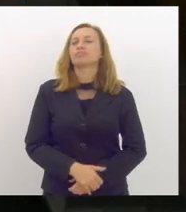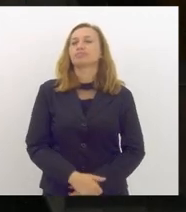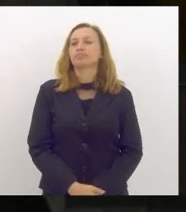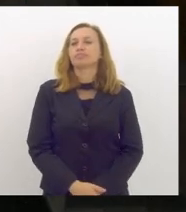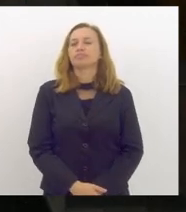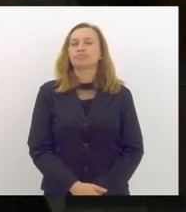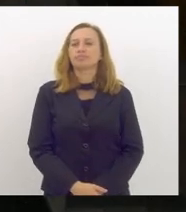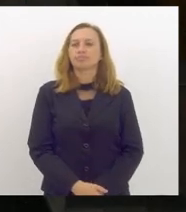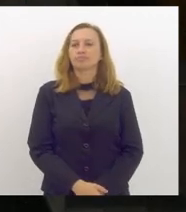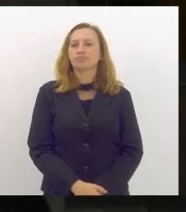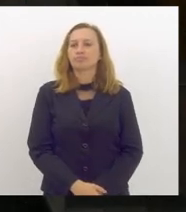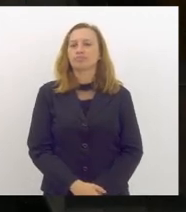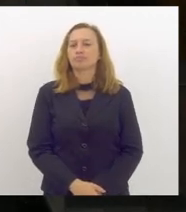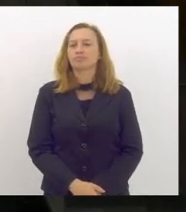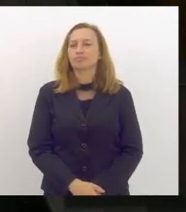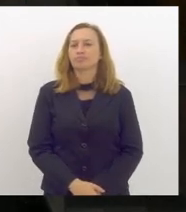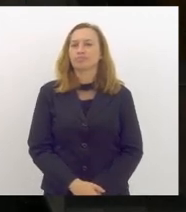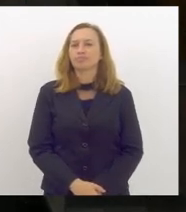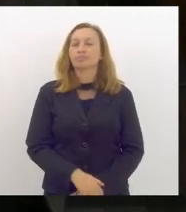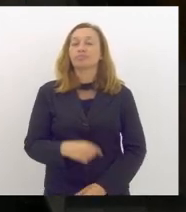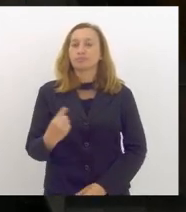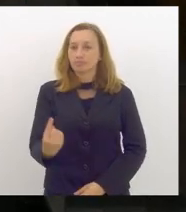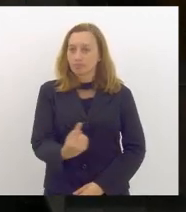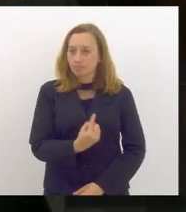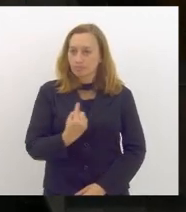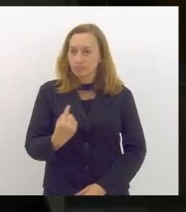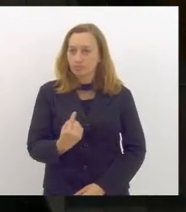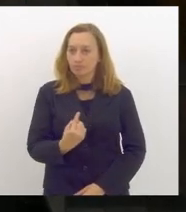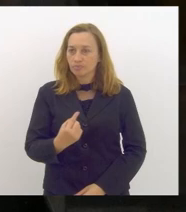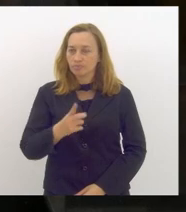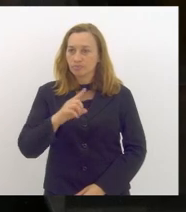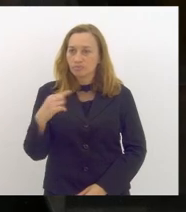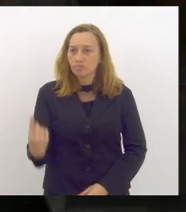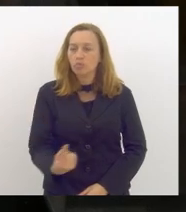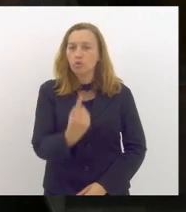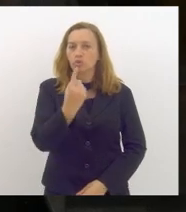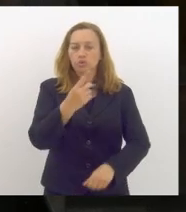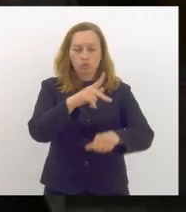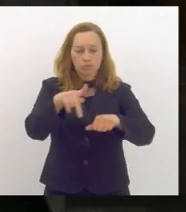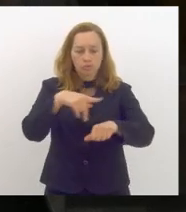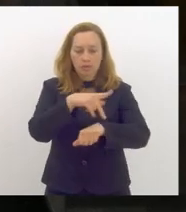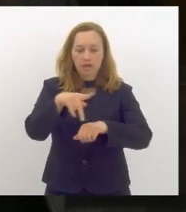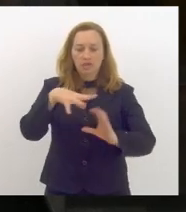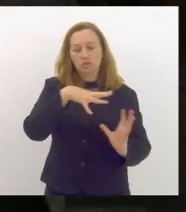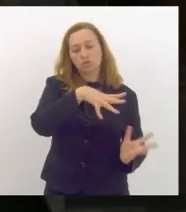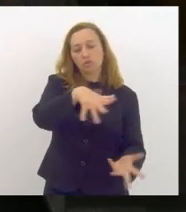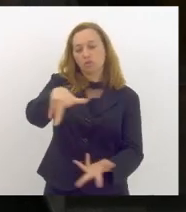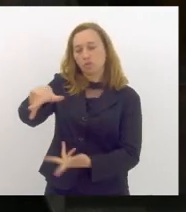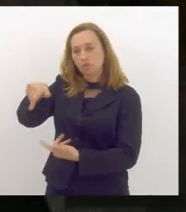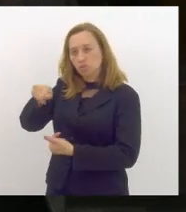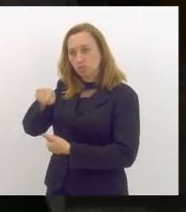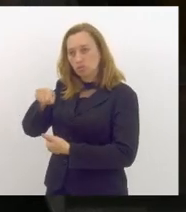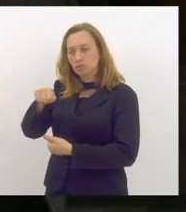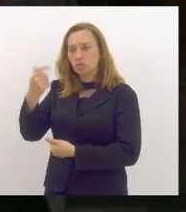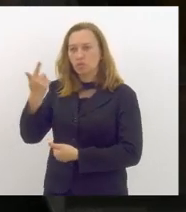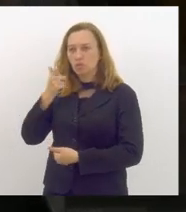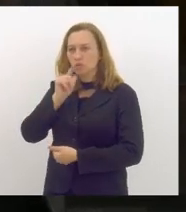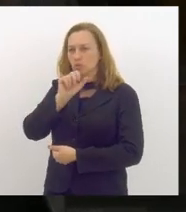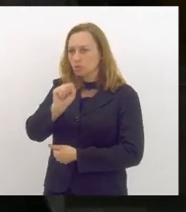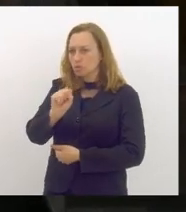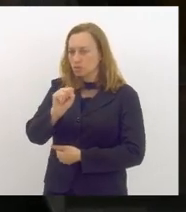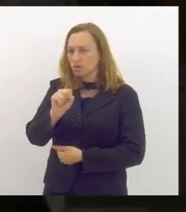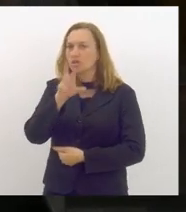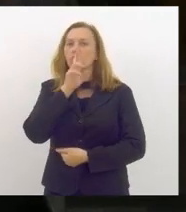e afirma afiançando que nós somos um dos únicos países do mundo que consegue